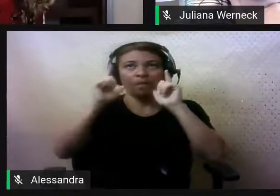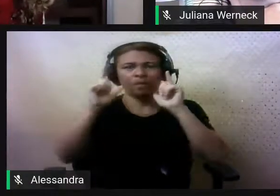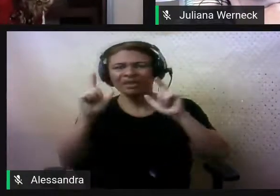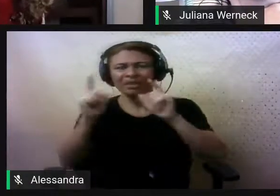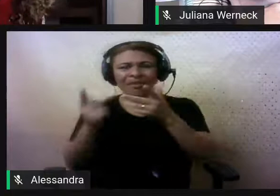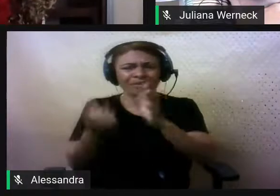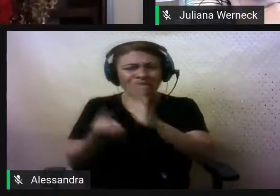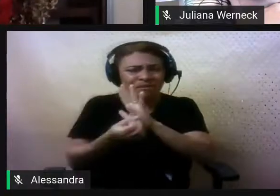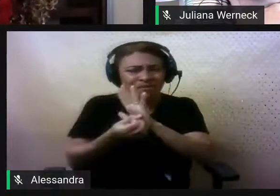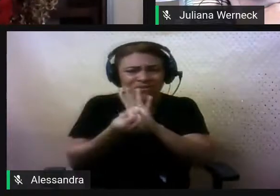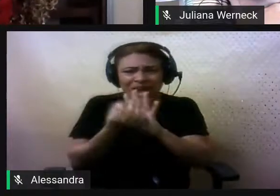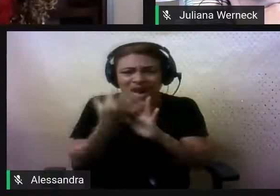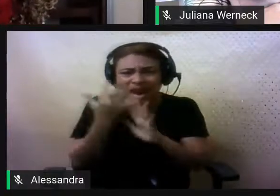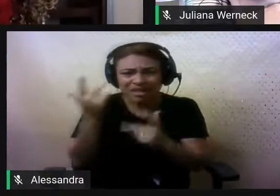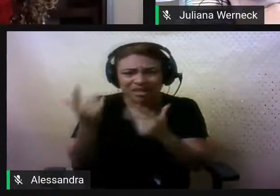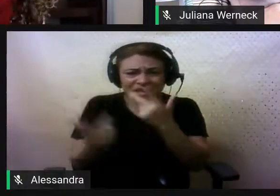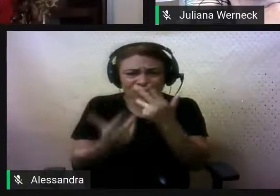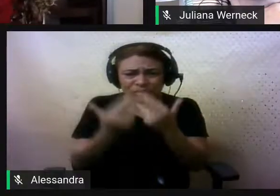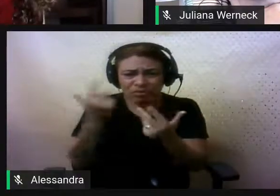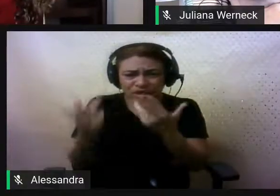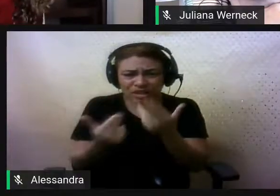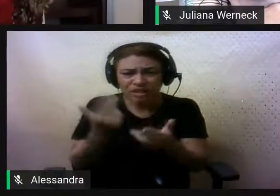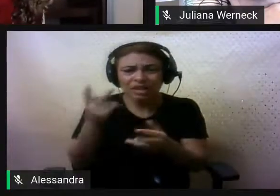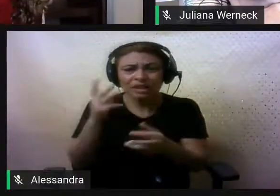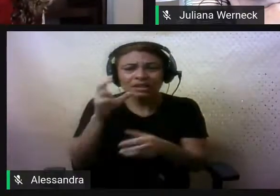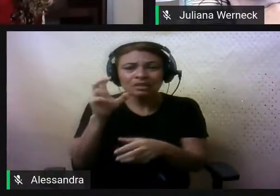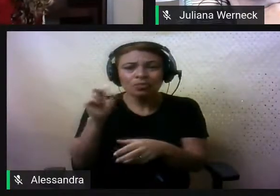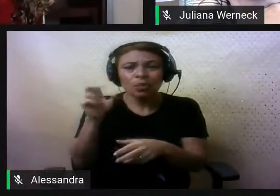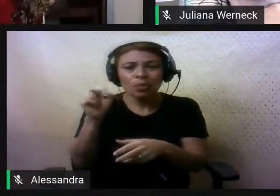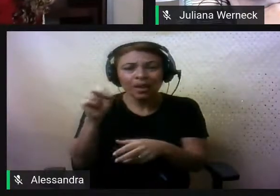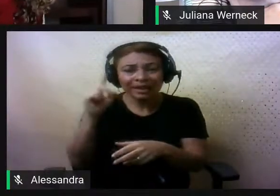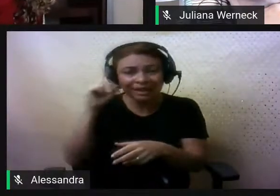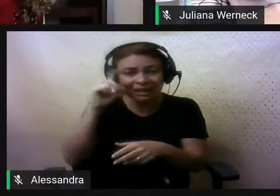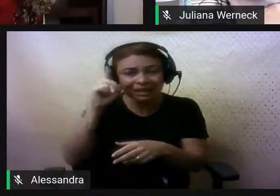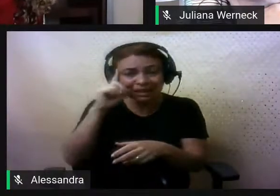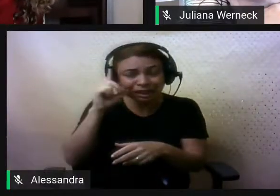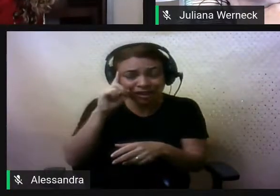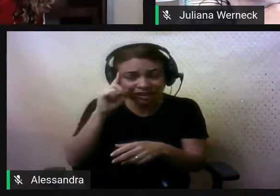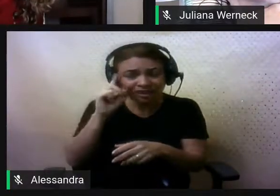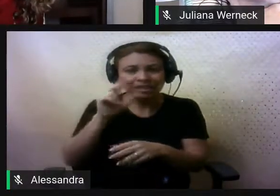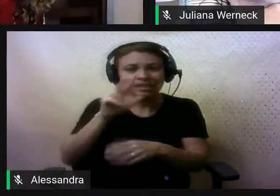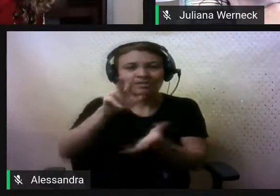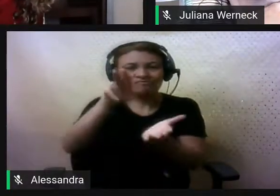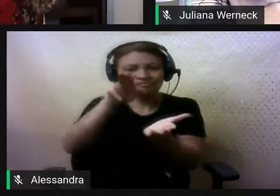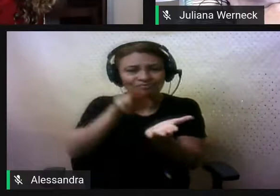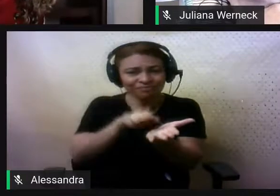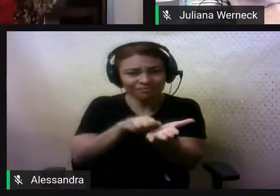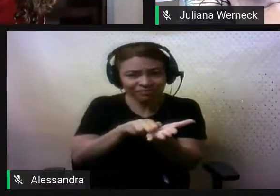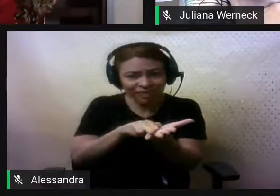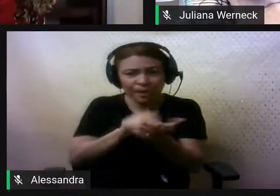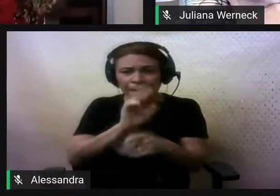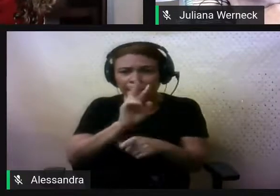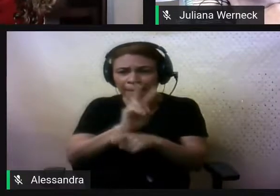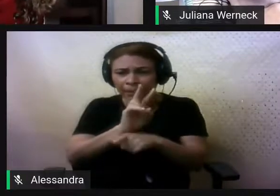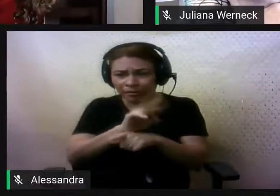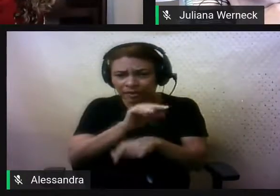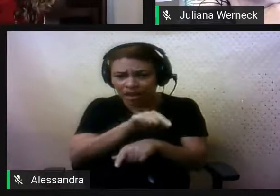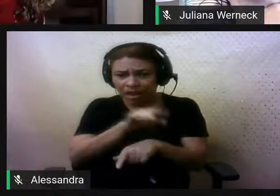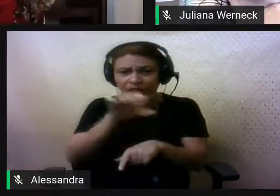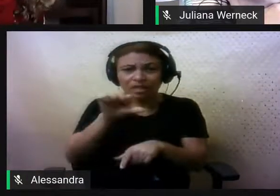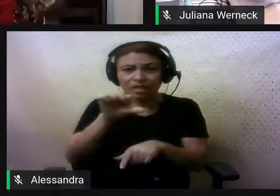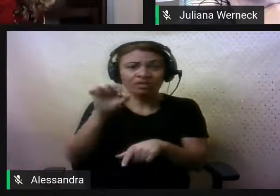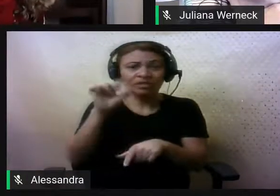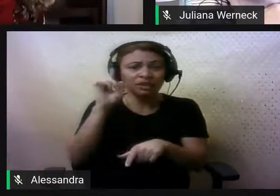cirurgias. Eu fiquei 50 dias internada, mas a previsão era que eu ficasse 90. Quando terminou os